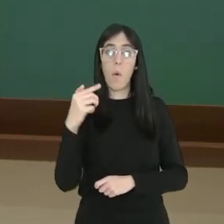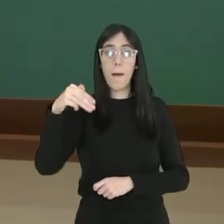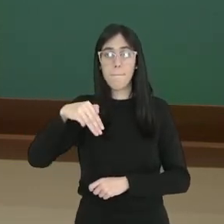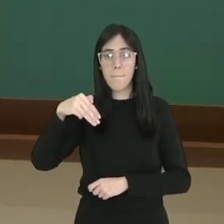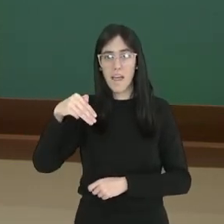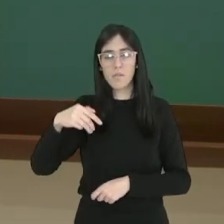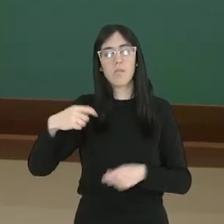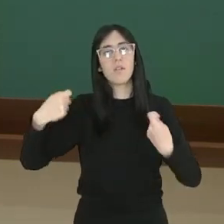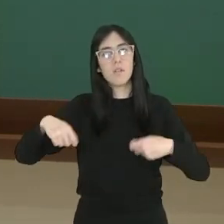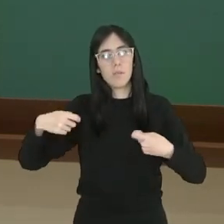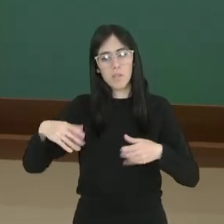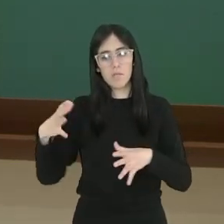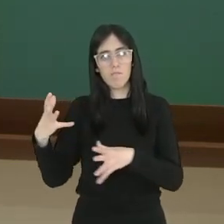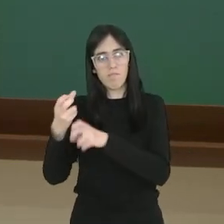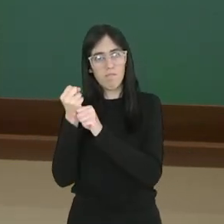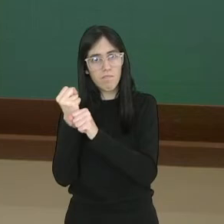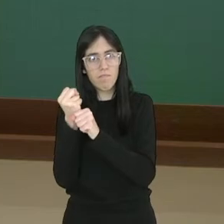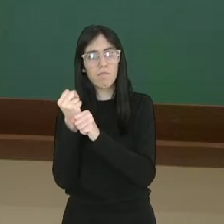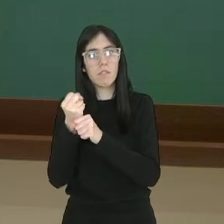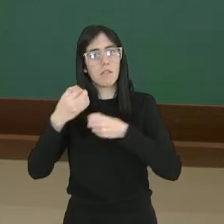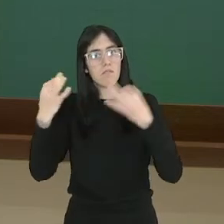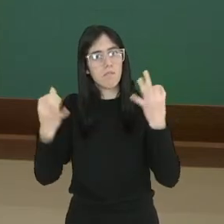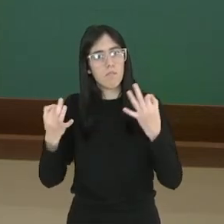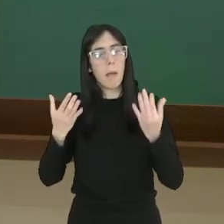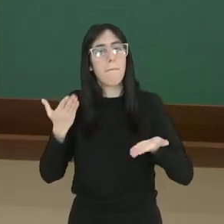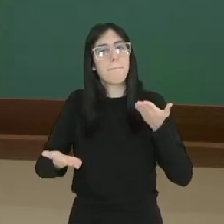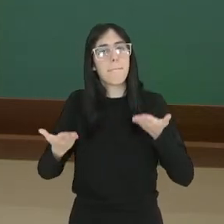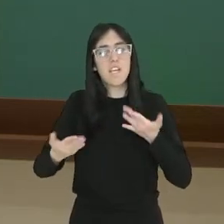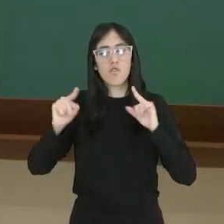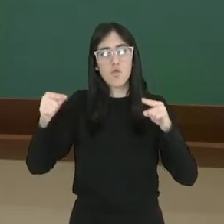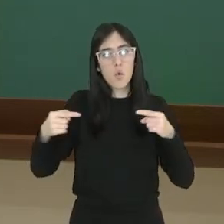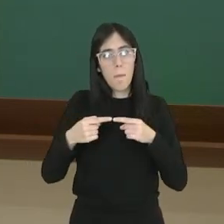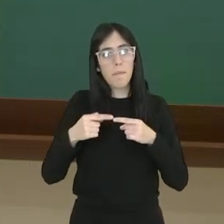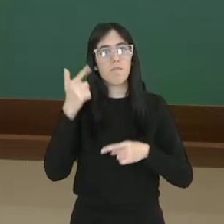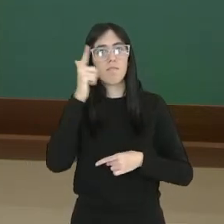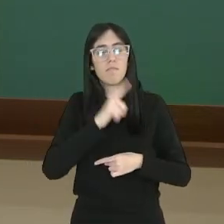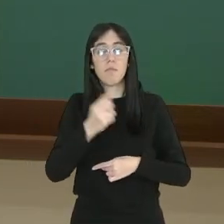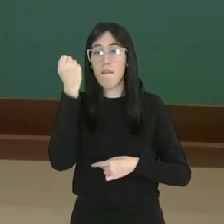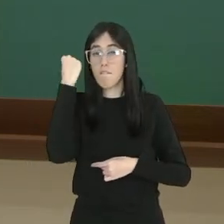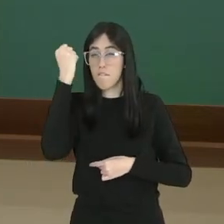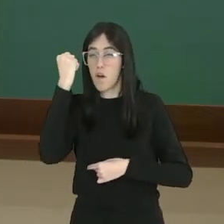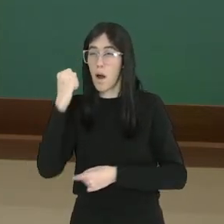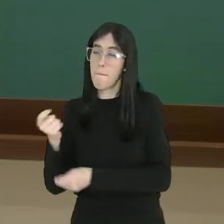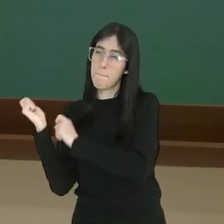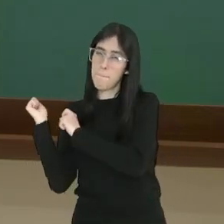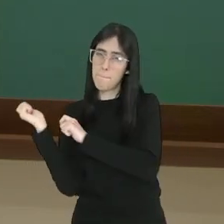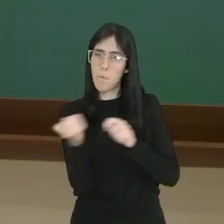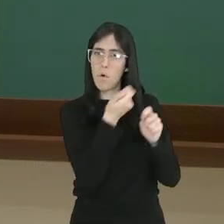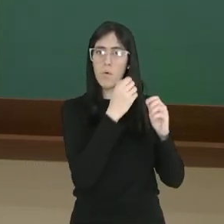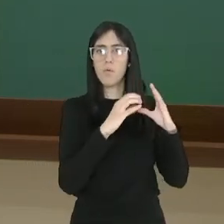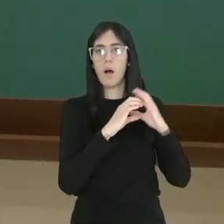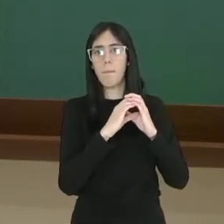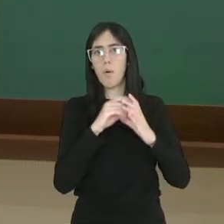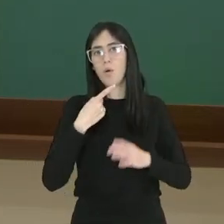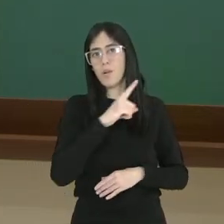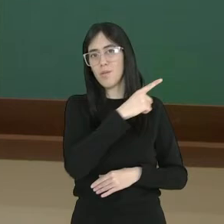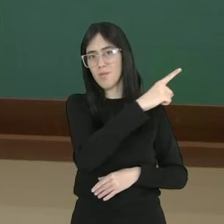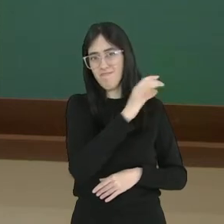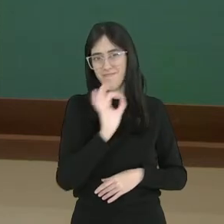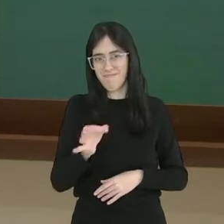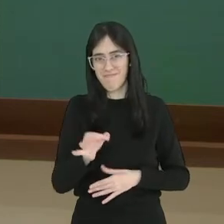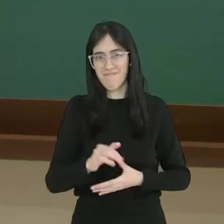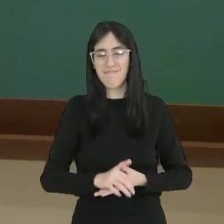vocês têm que ter esse domínio do peso e do comprimento para que vocês consigam a força necessária para atacar a bolinha de vocês.